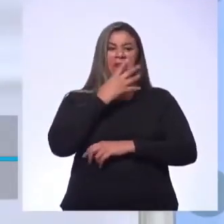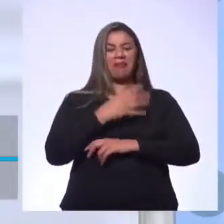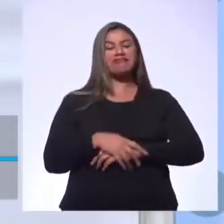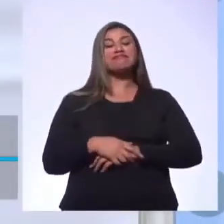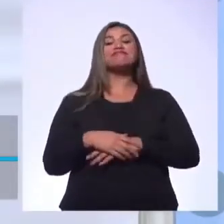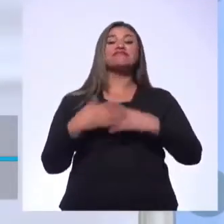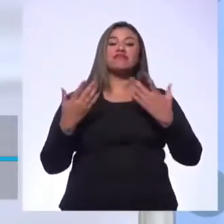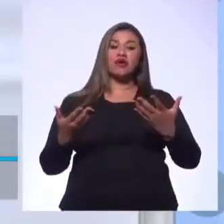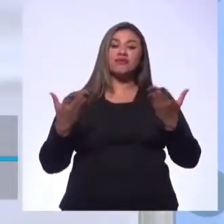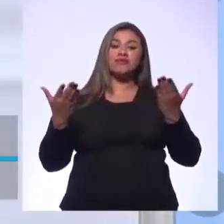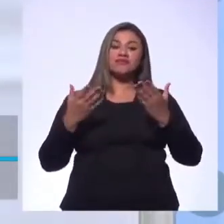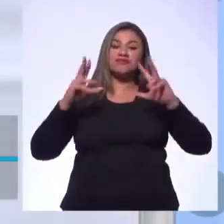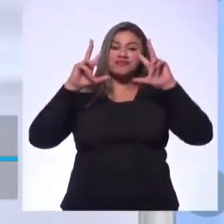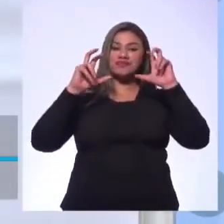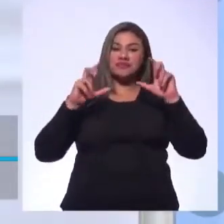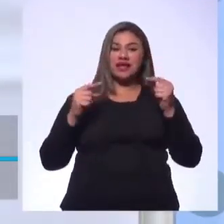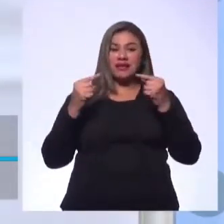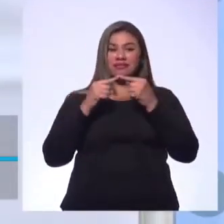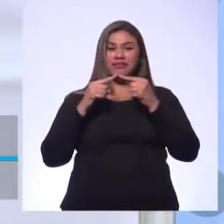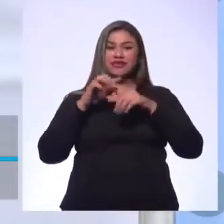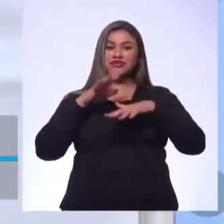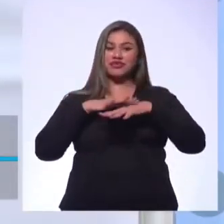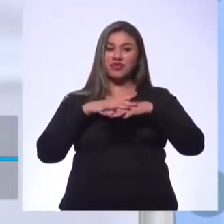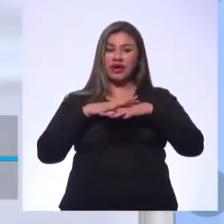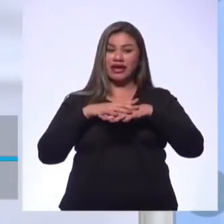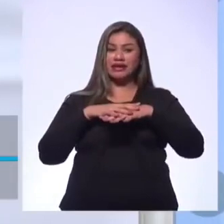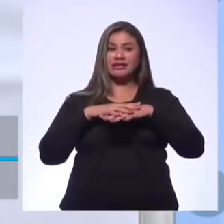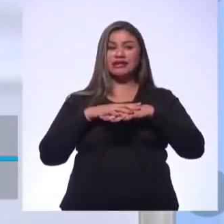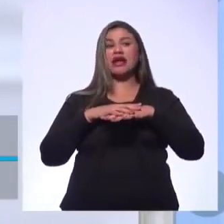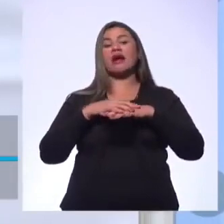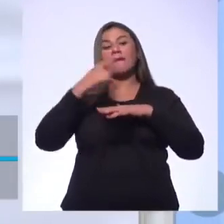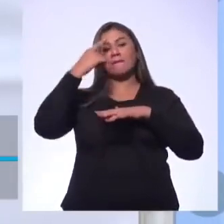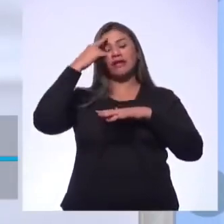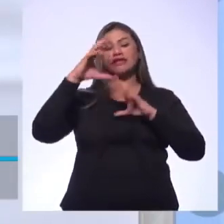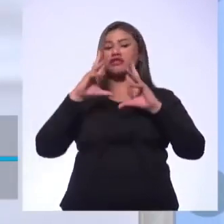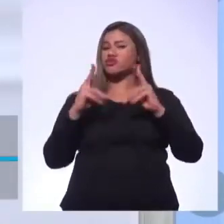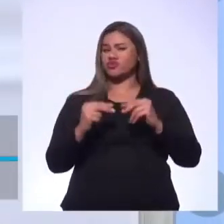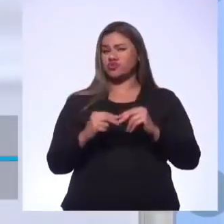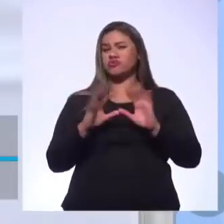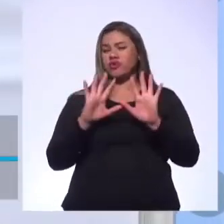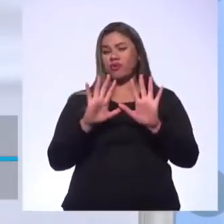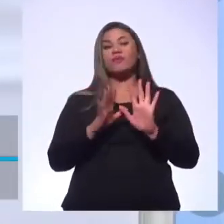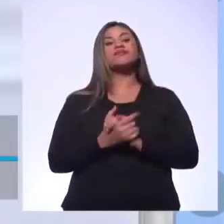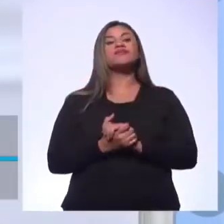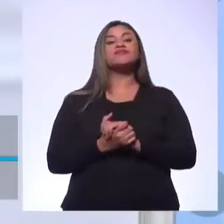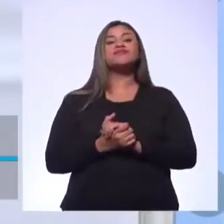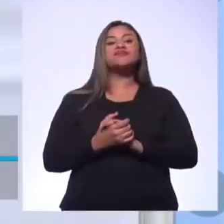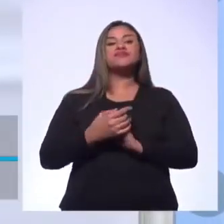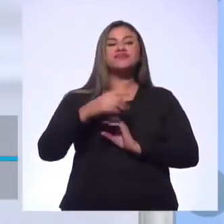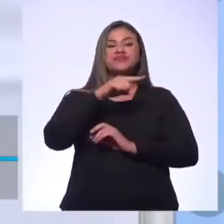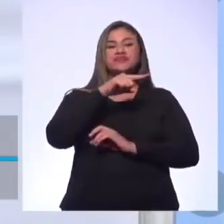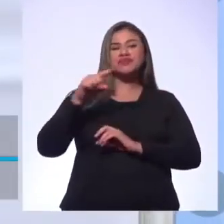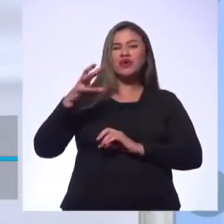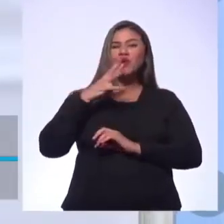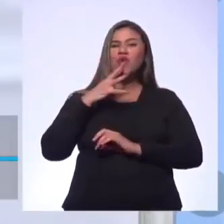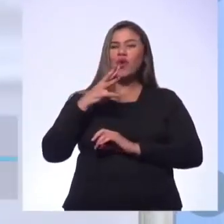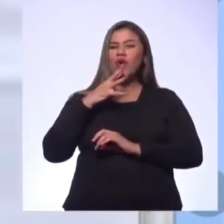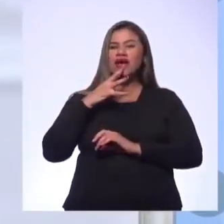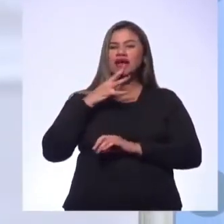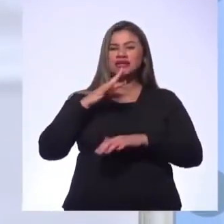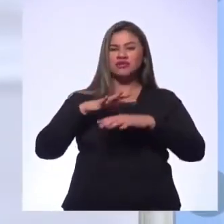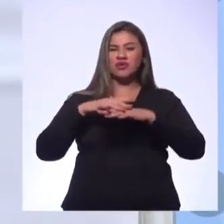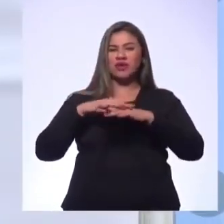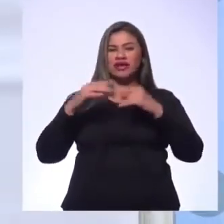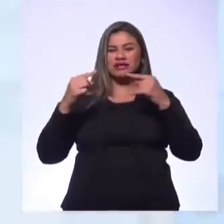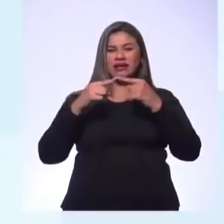só em infecção sexualmente transmissível. Primeiro vamos falar de doença de uma forma geral. Eu quero saber se você conhece alguma doença causada